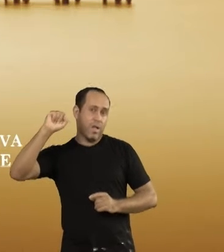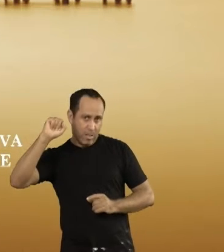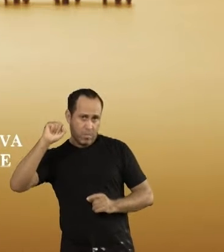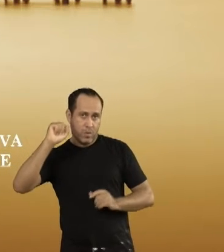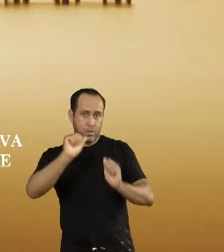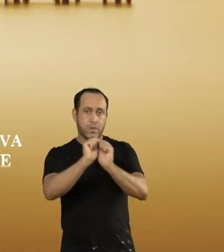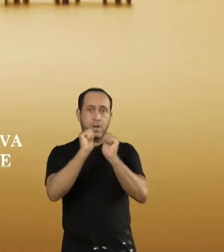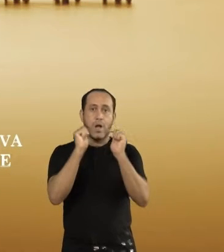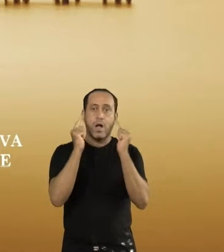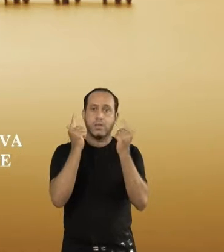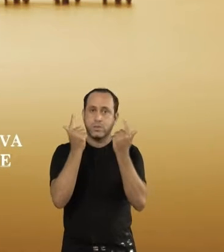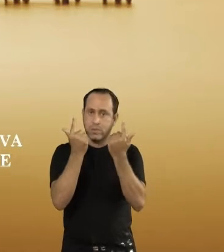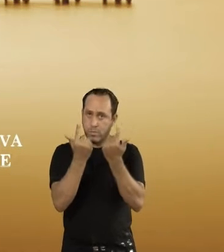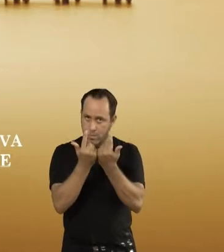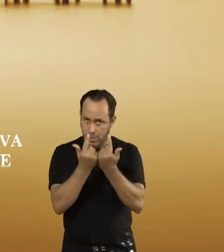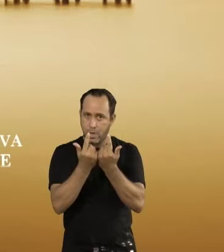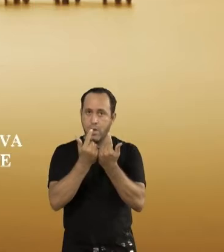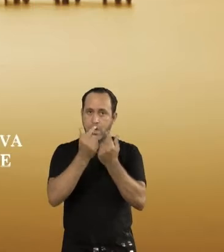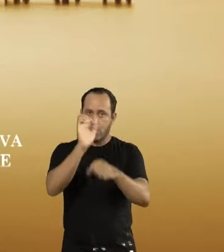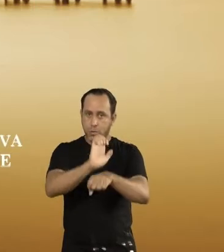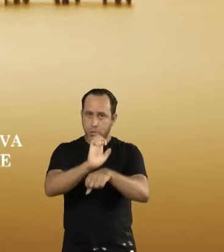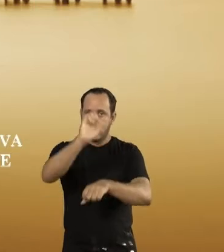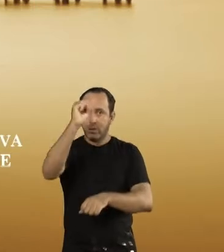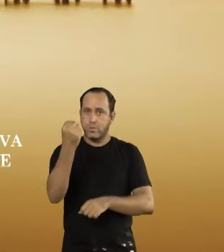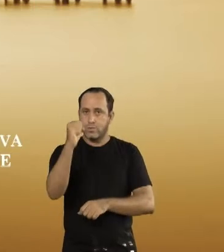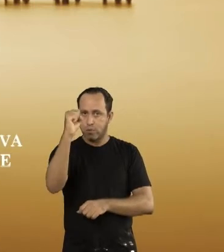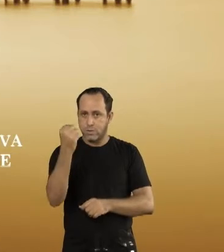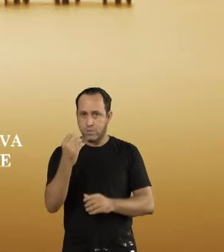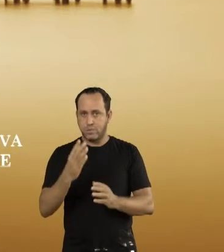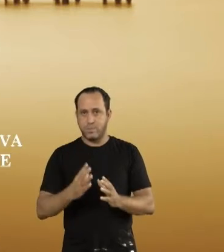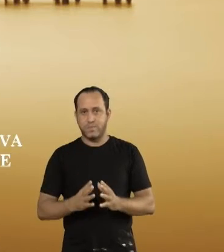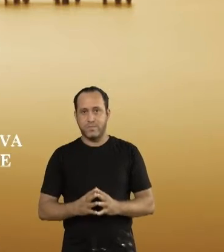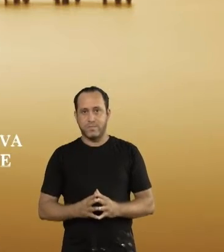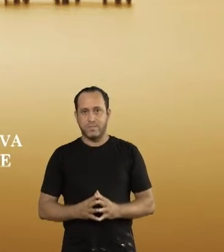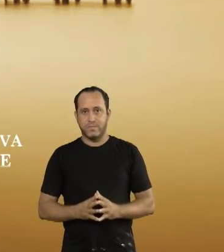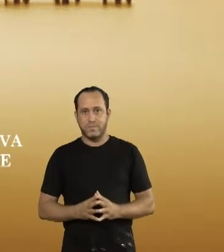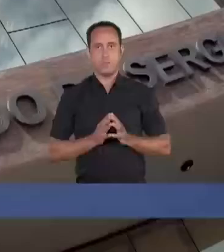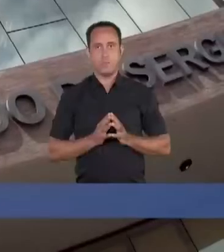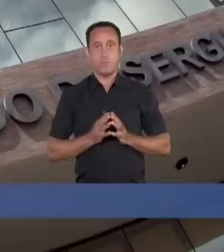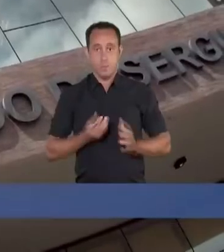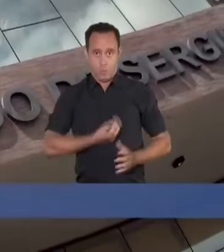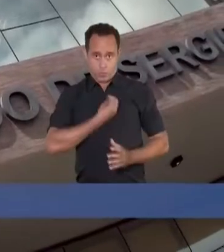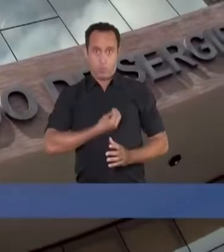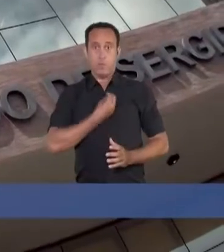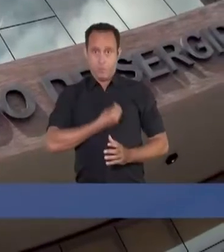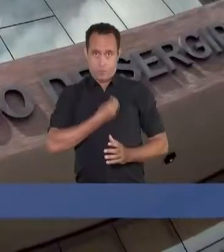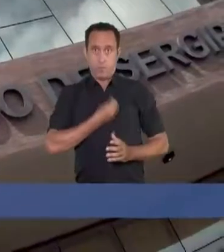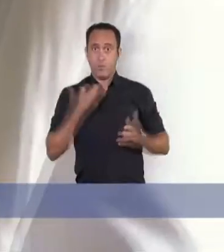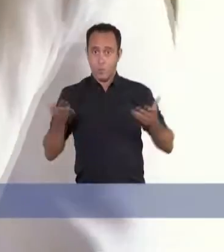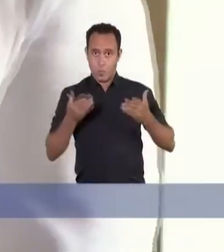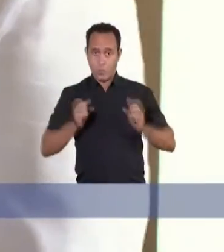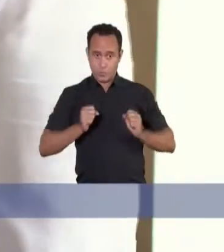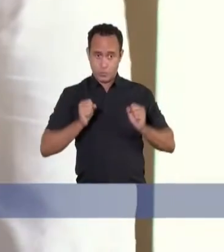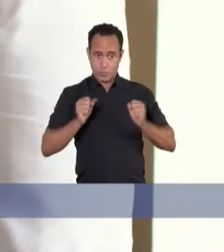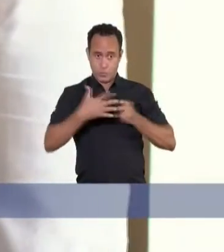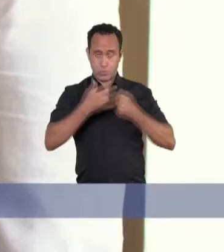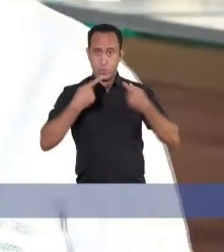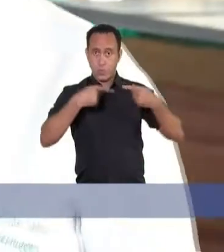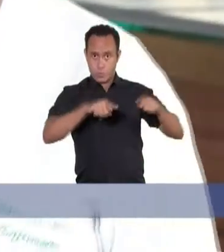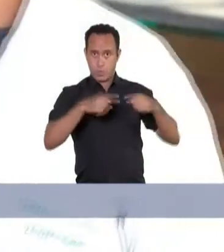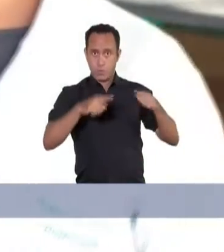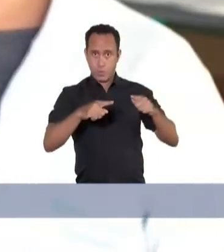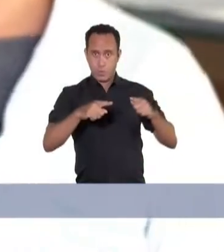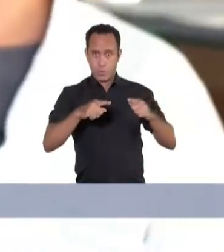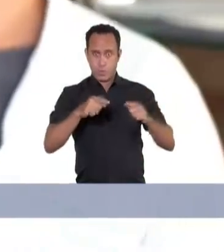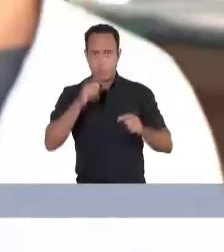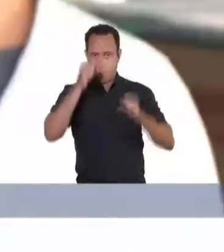Suicídio. Assembleia Legislativa do Estado de Sergipe. Estamos enfrentando a Covid-19